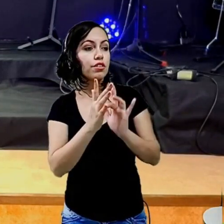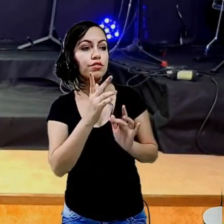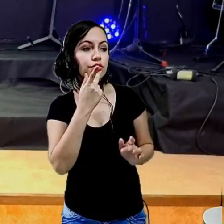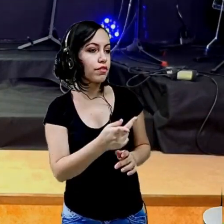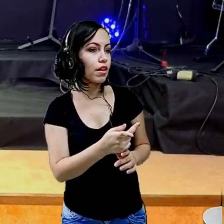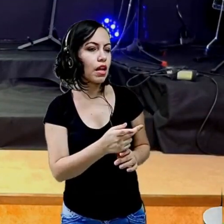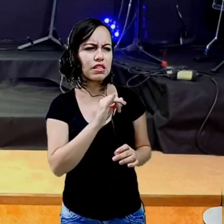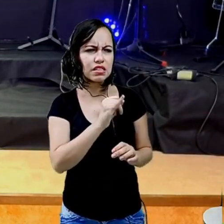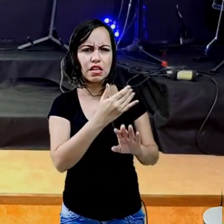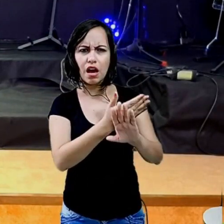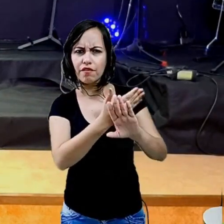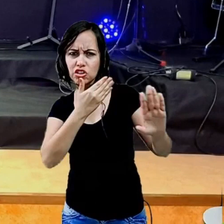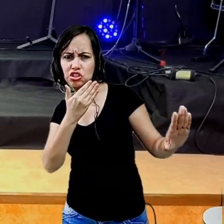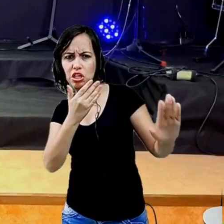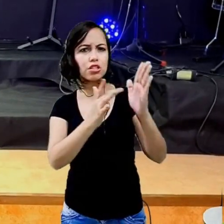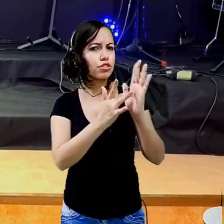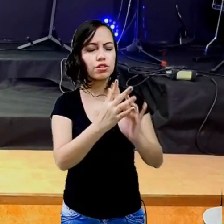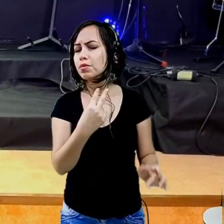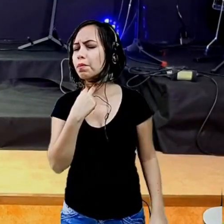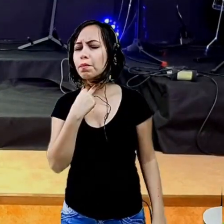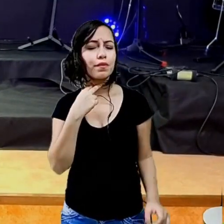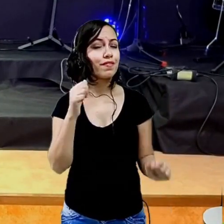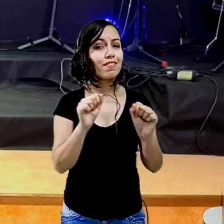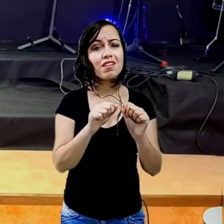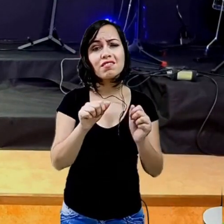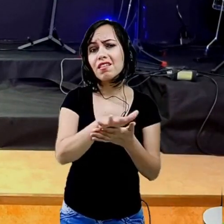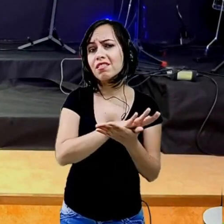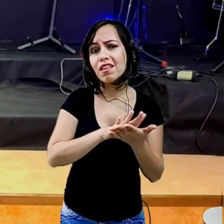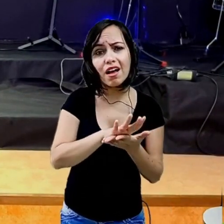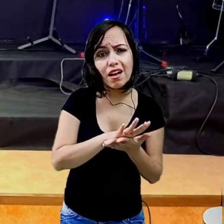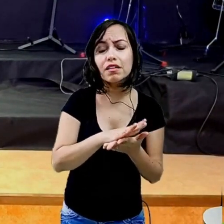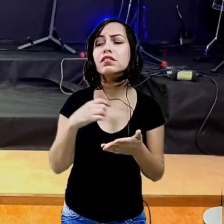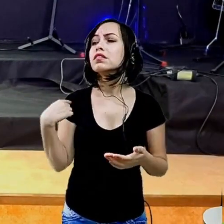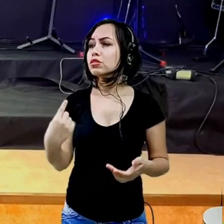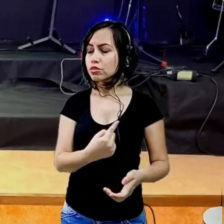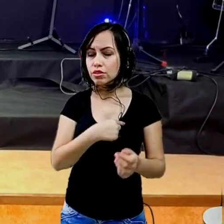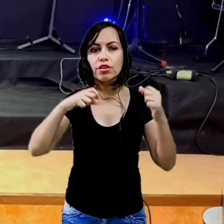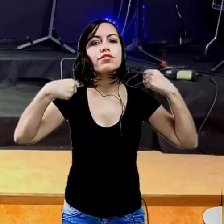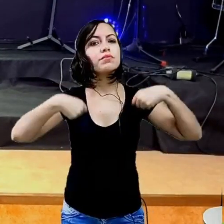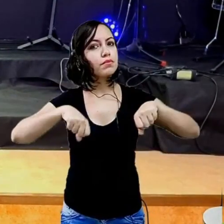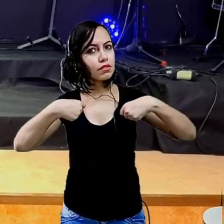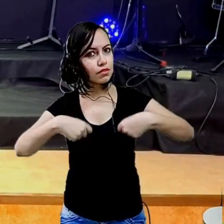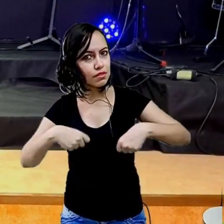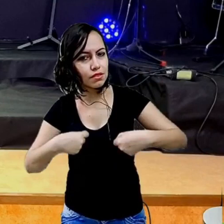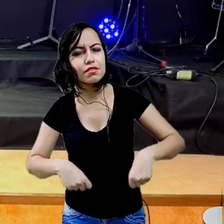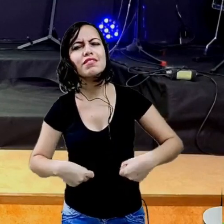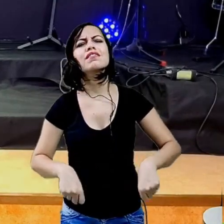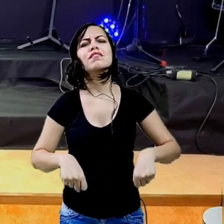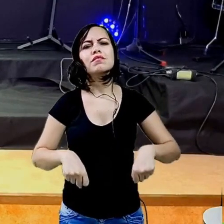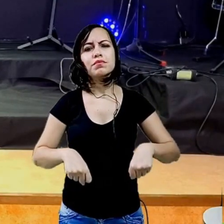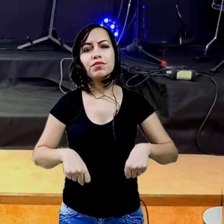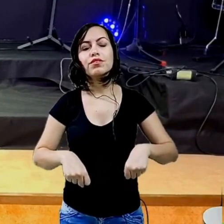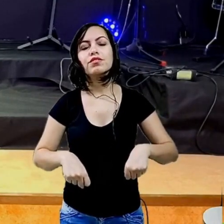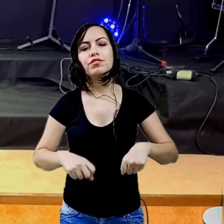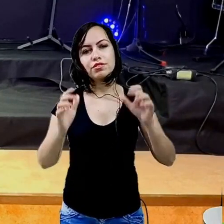nada nós podemos fazer. Então nós somos dependentes, nós carecemos, nós dependemos, nós